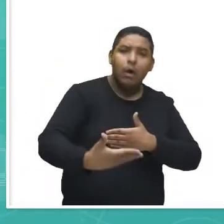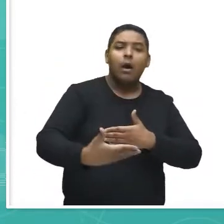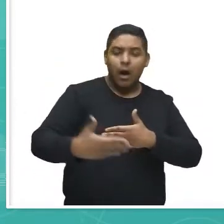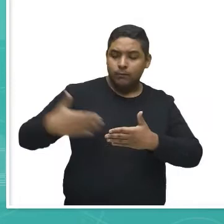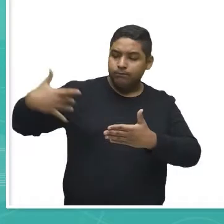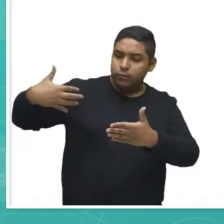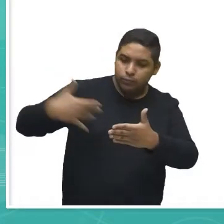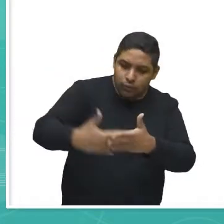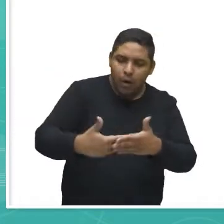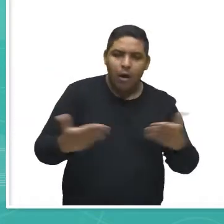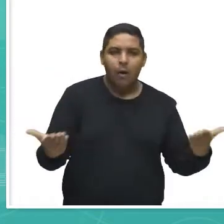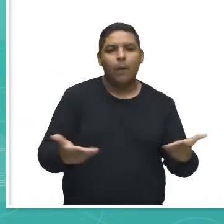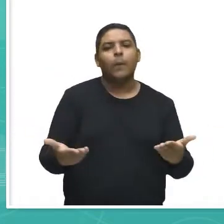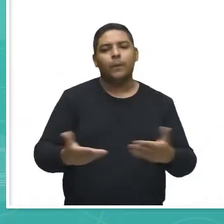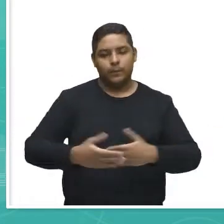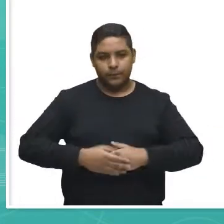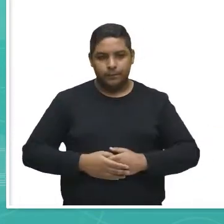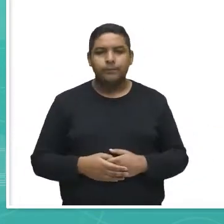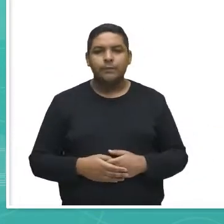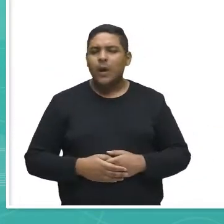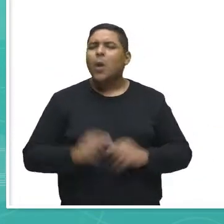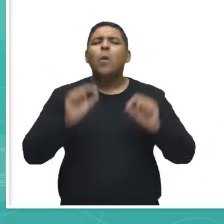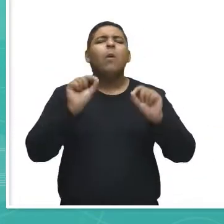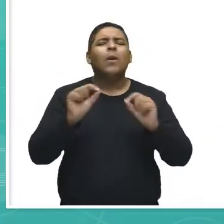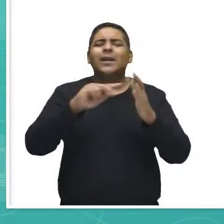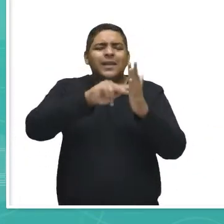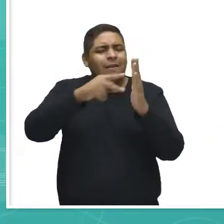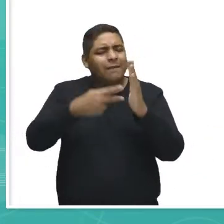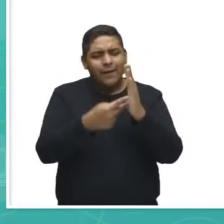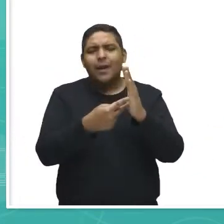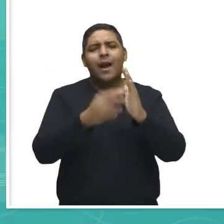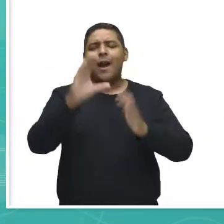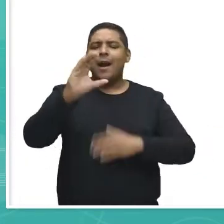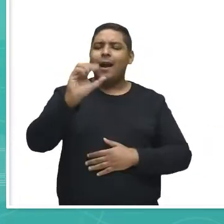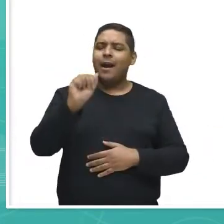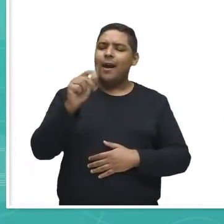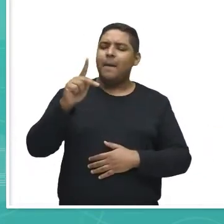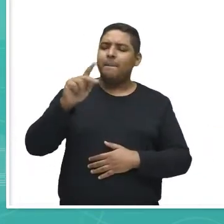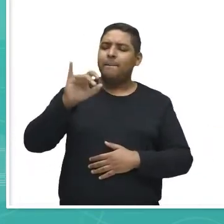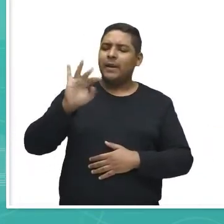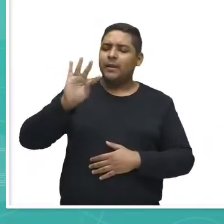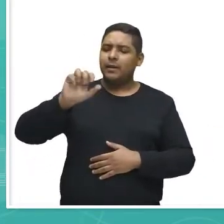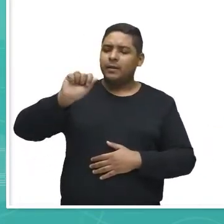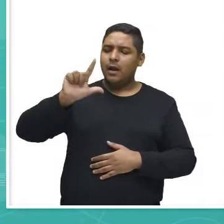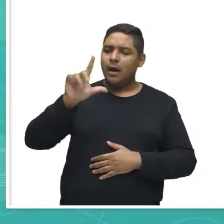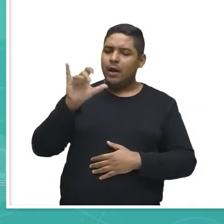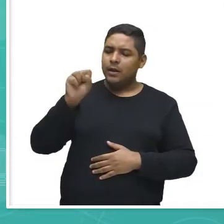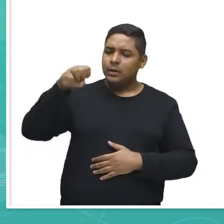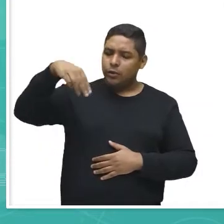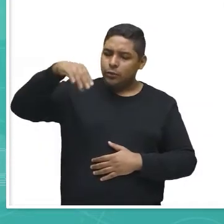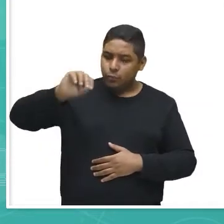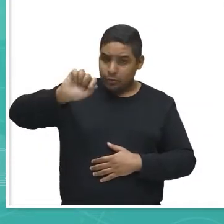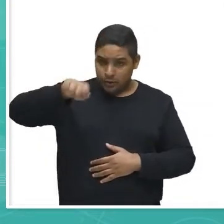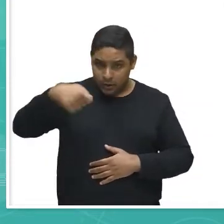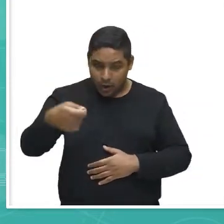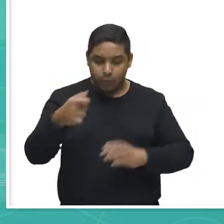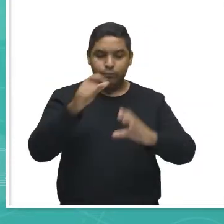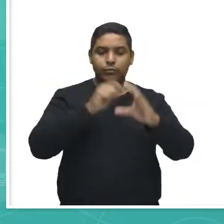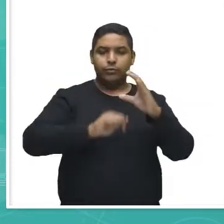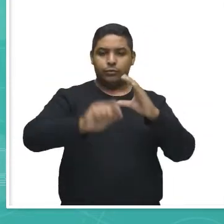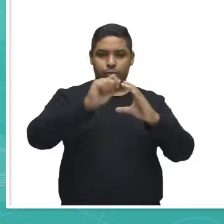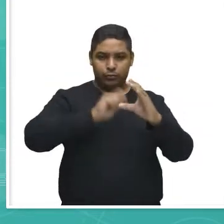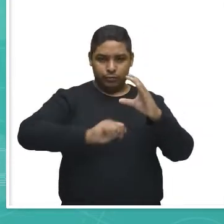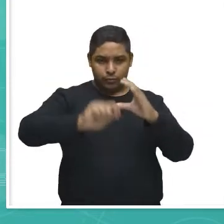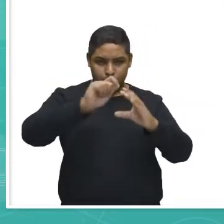atuais. Mas, o que é o sistema capitalista? Gente, o capitalismo a gente vai verificar que vai